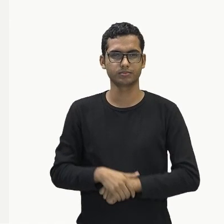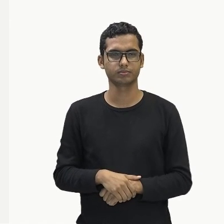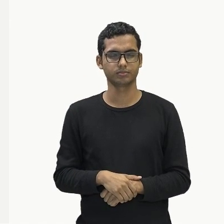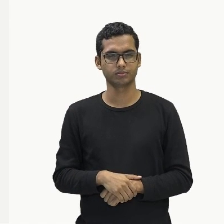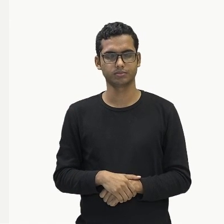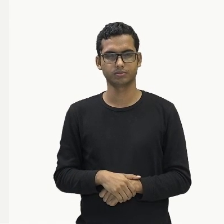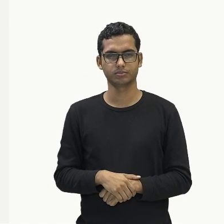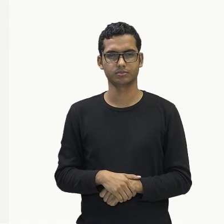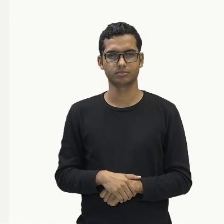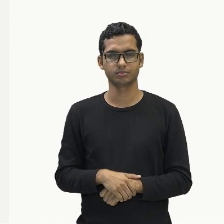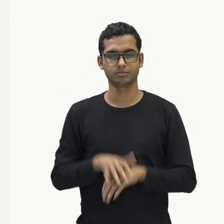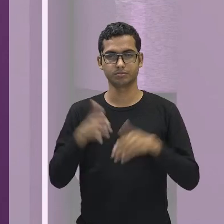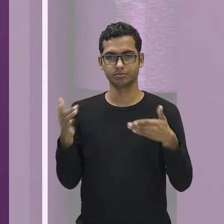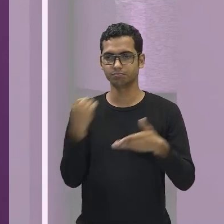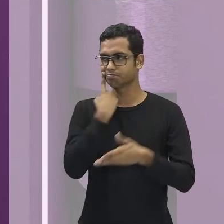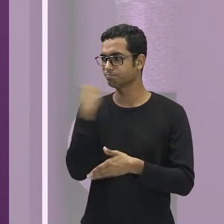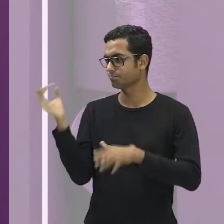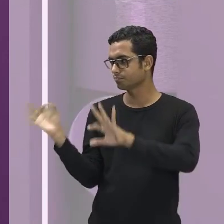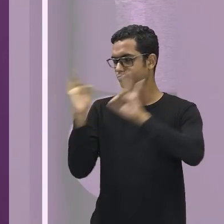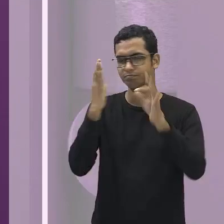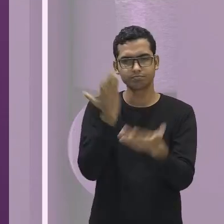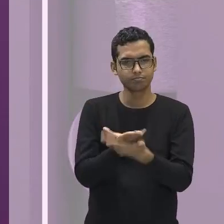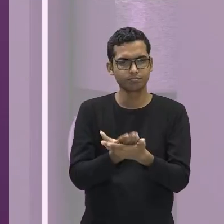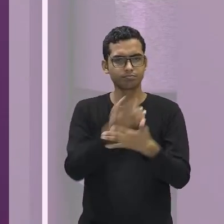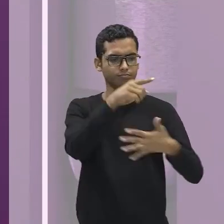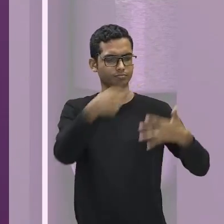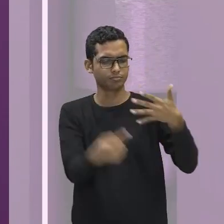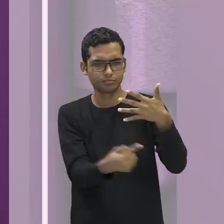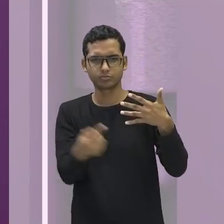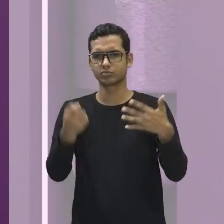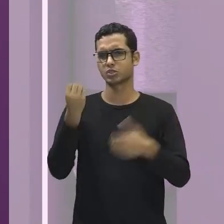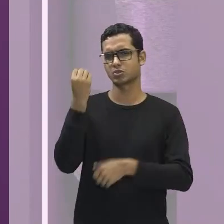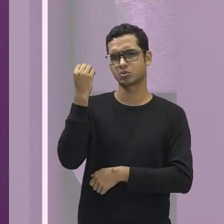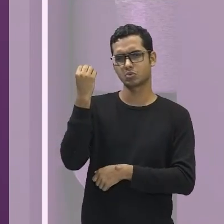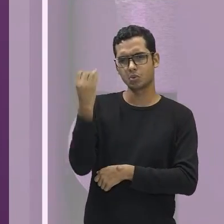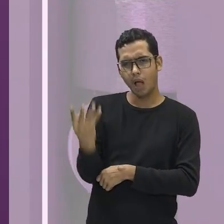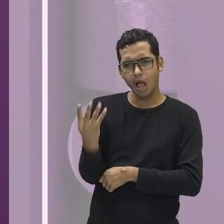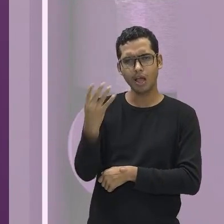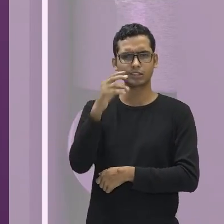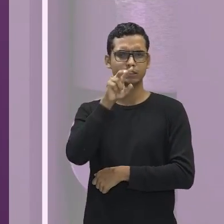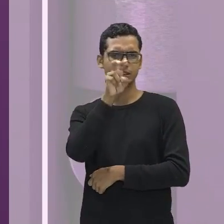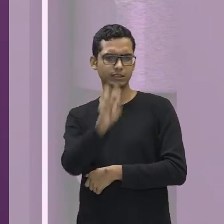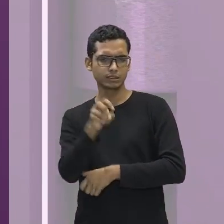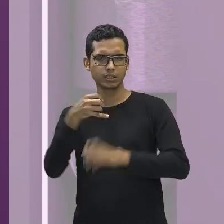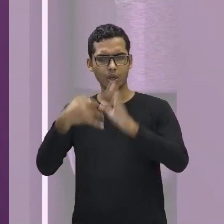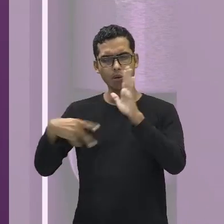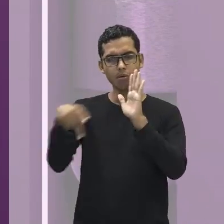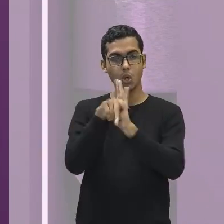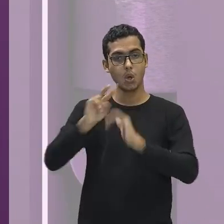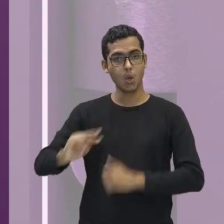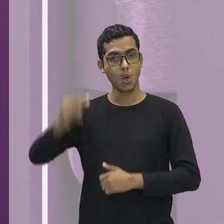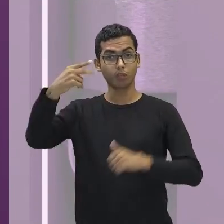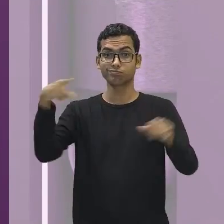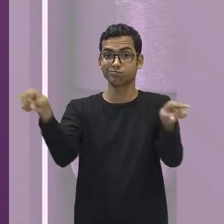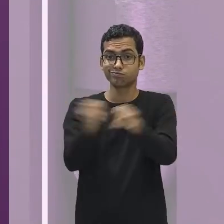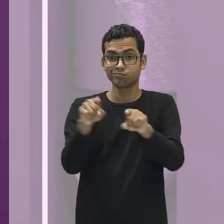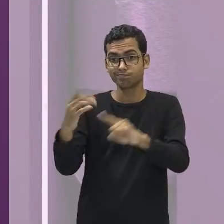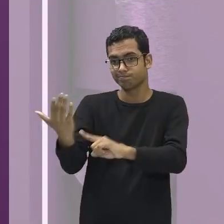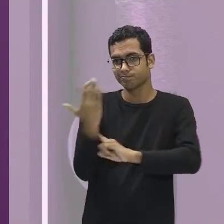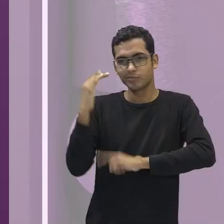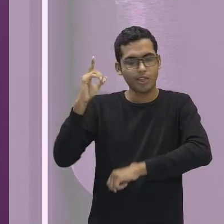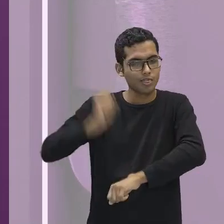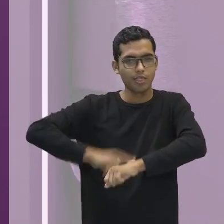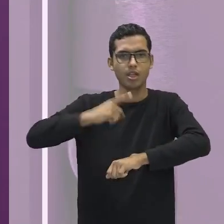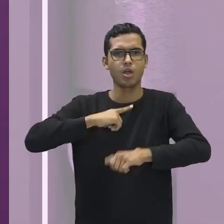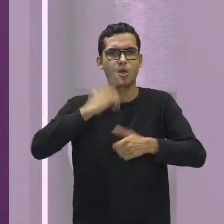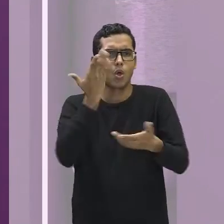Então, o que é que nós vimos aí? Nós vimos casos, 4 a 5 casos particulares de potenciação e que nos ajudam aí a